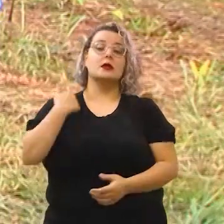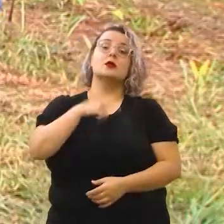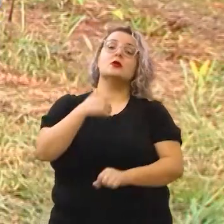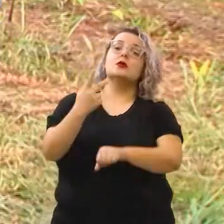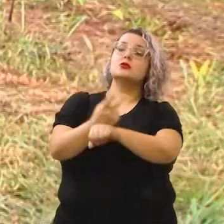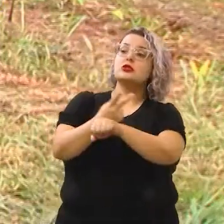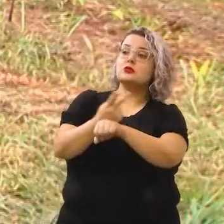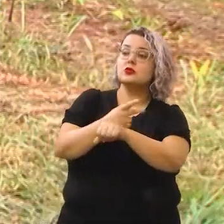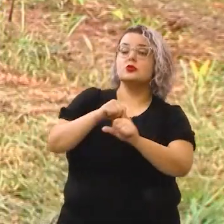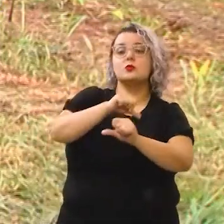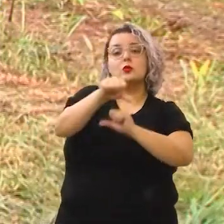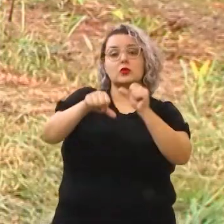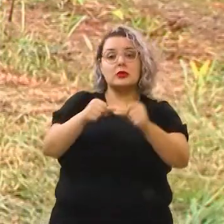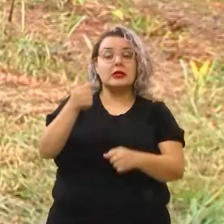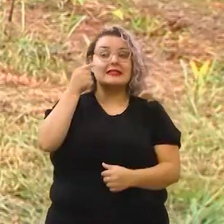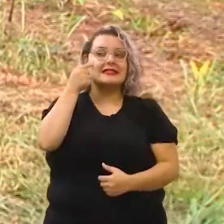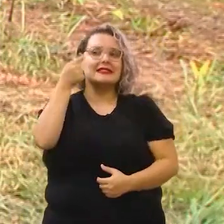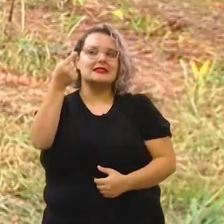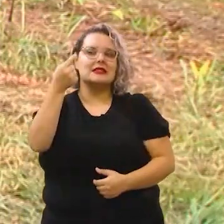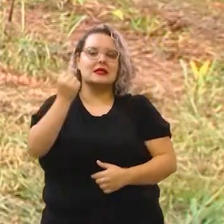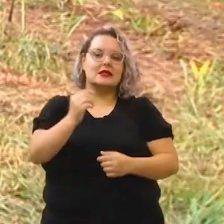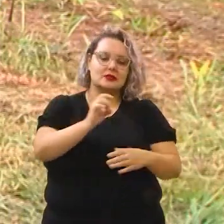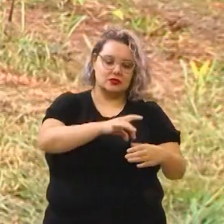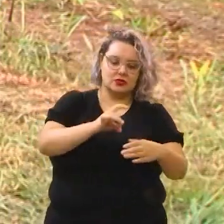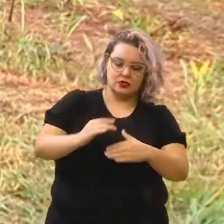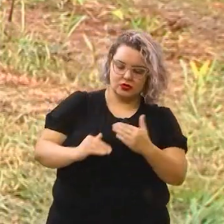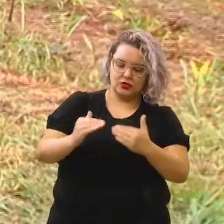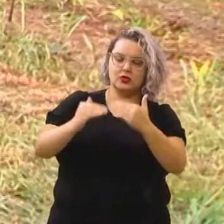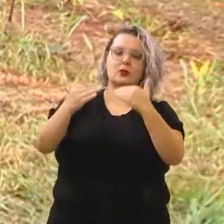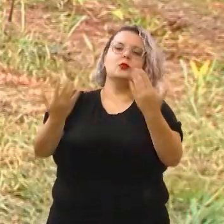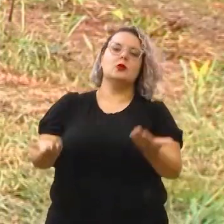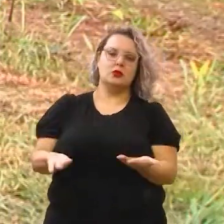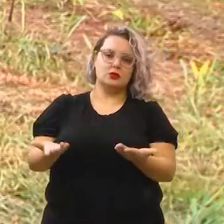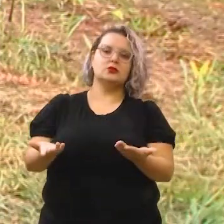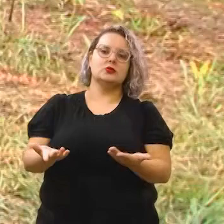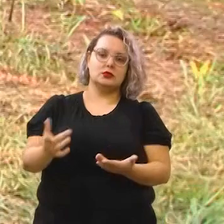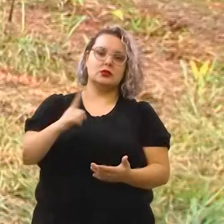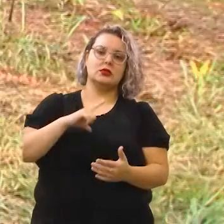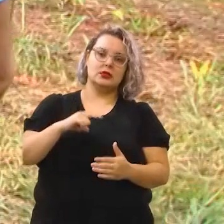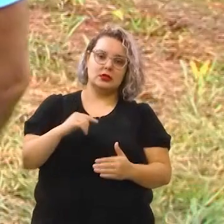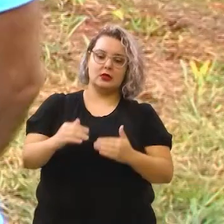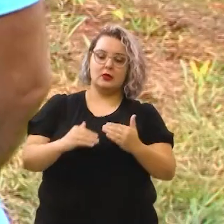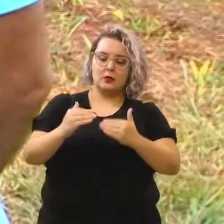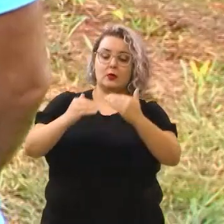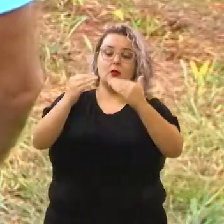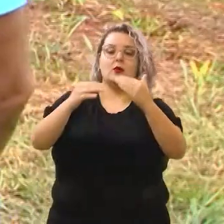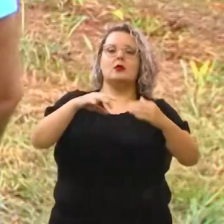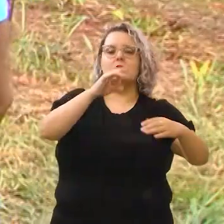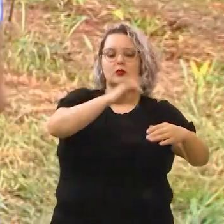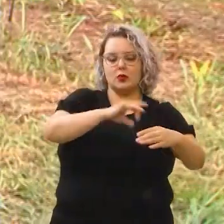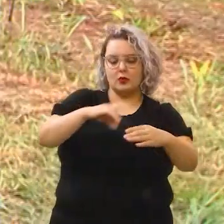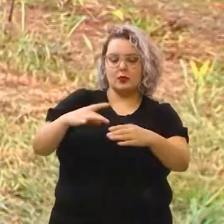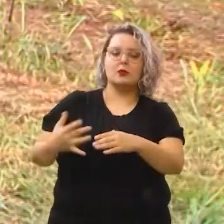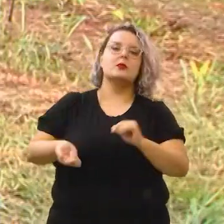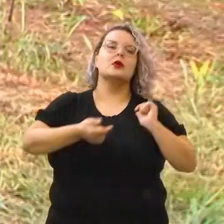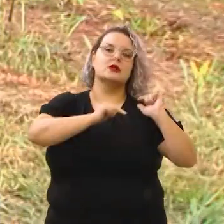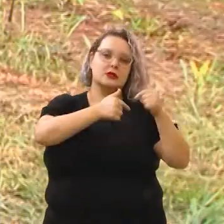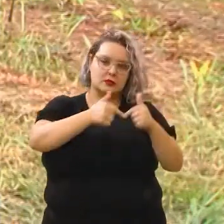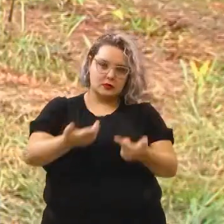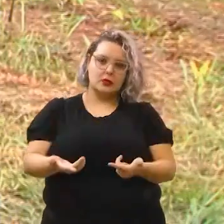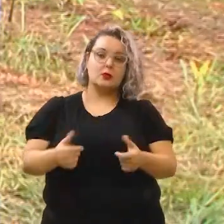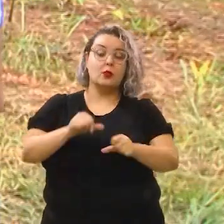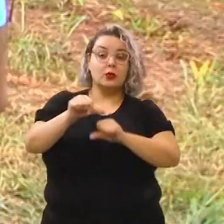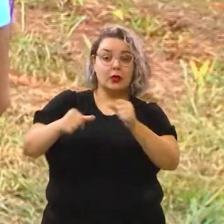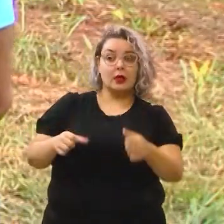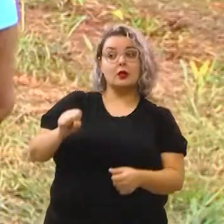busca mudar esse paradigma de produção que a gente tem desenvolvido, essa agricultura convencional, né?